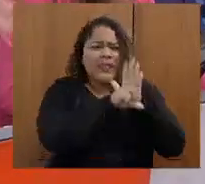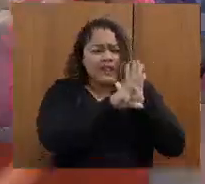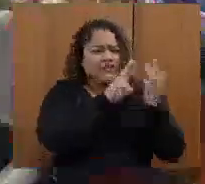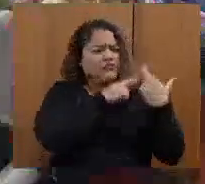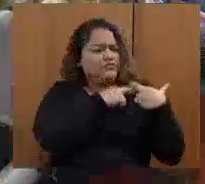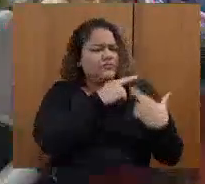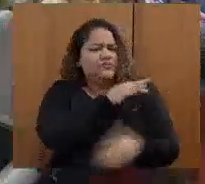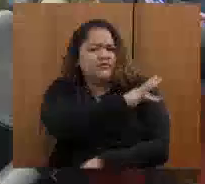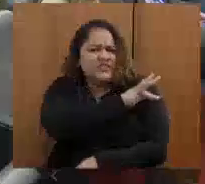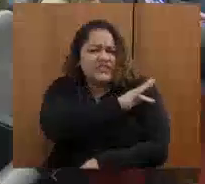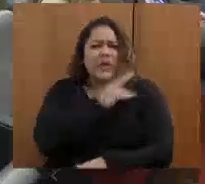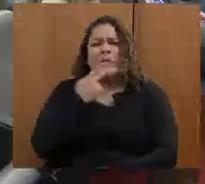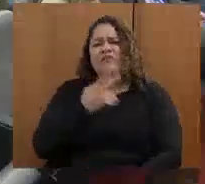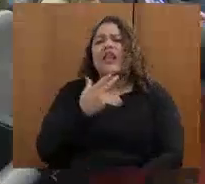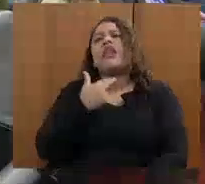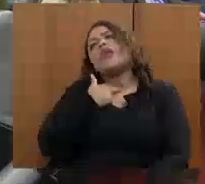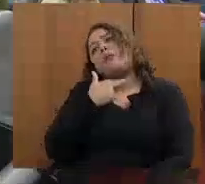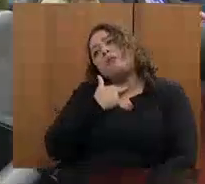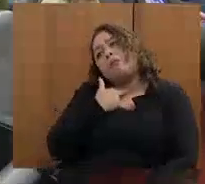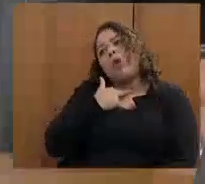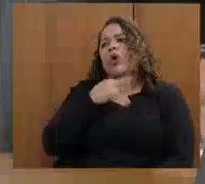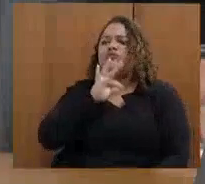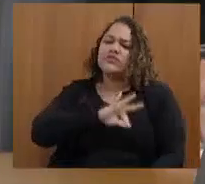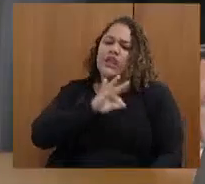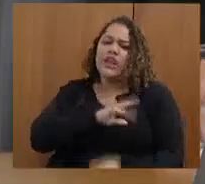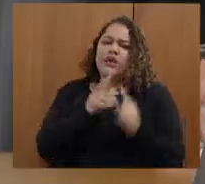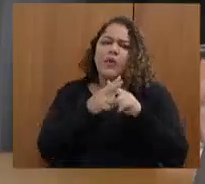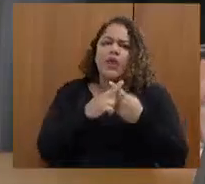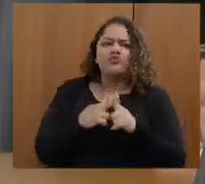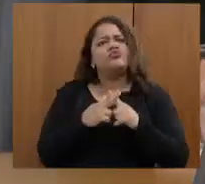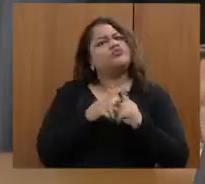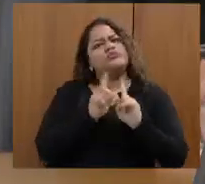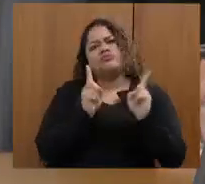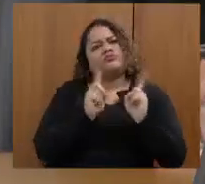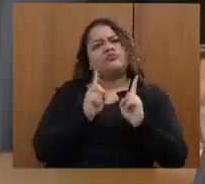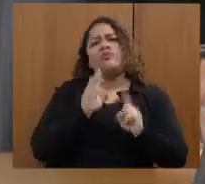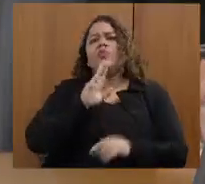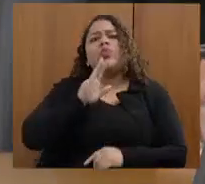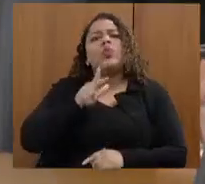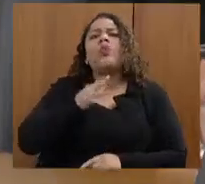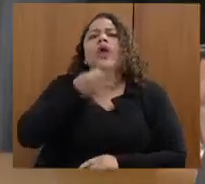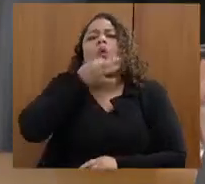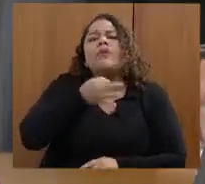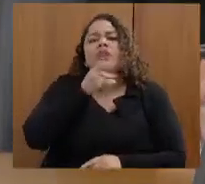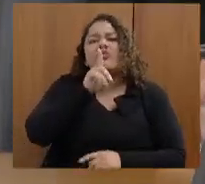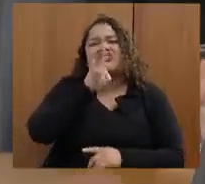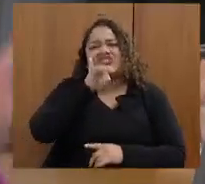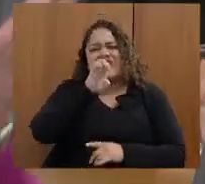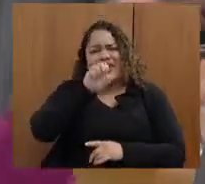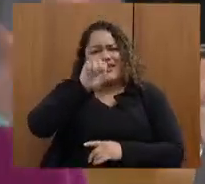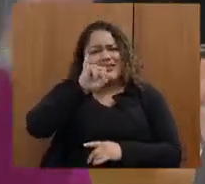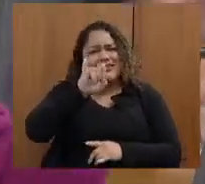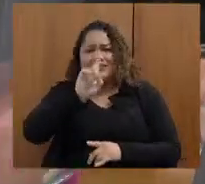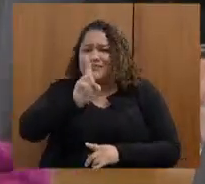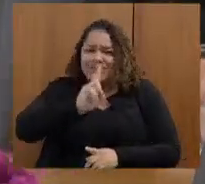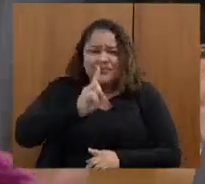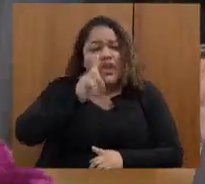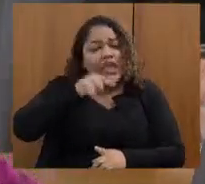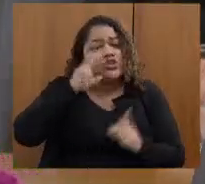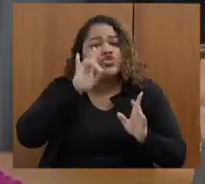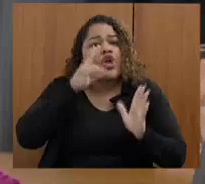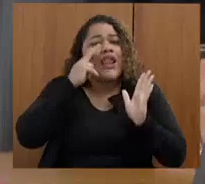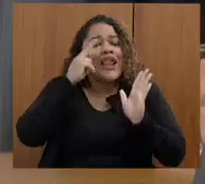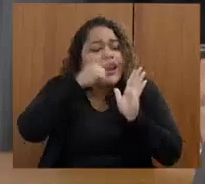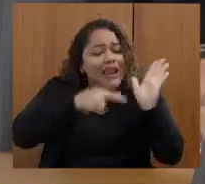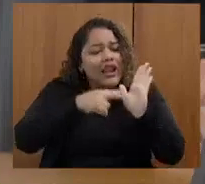fiscal para dizer que não pode dar reajuste de piso salarial pessoal aí não É opinião do diesel É só ler as normas eu